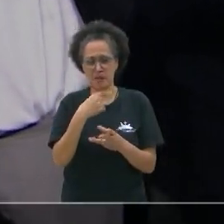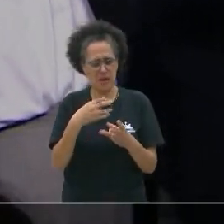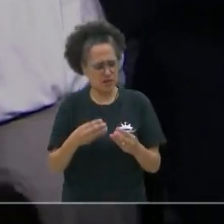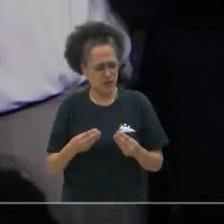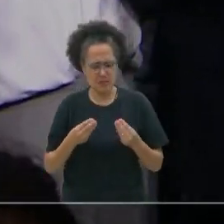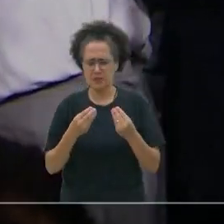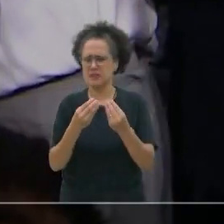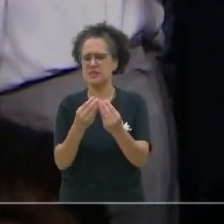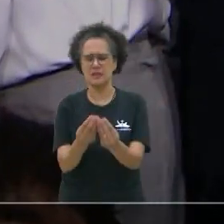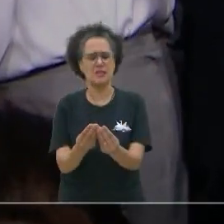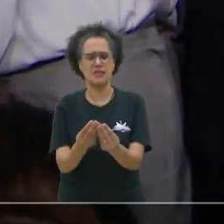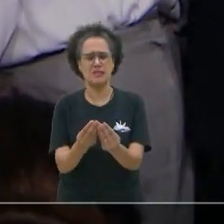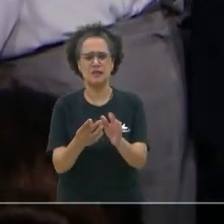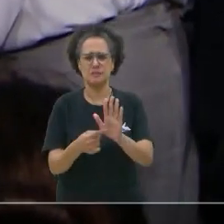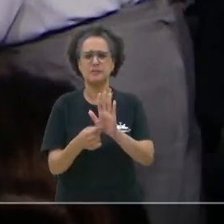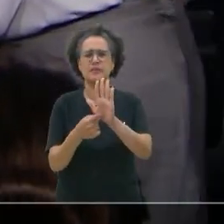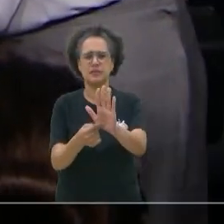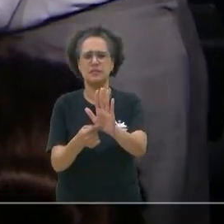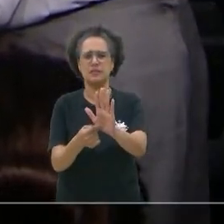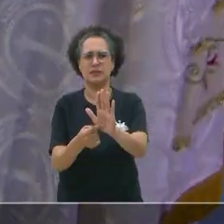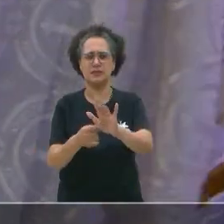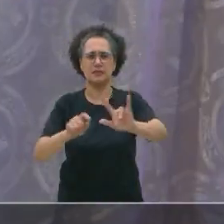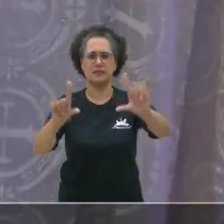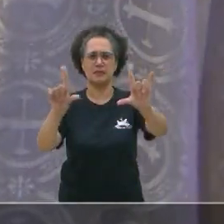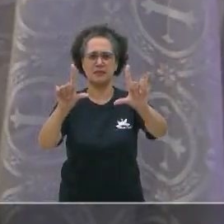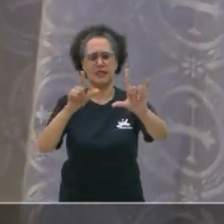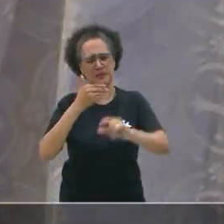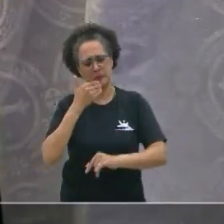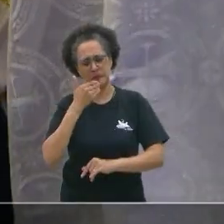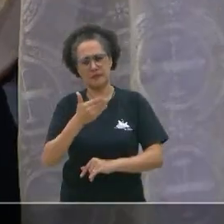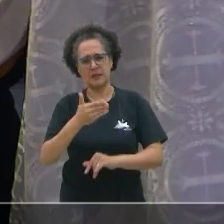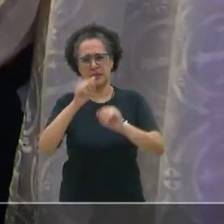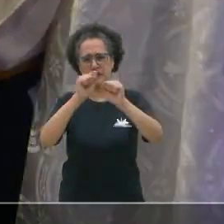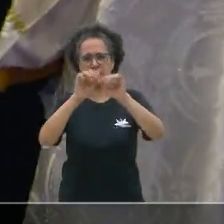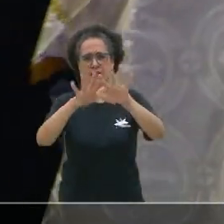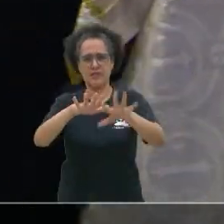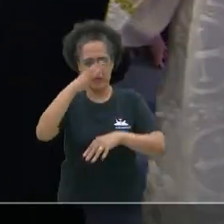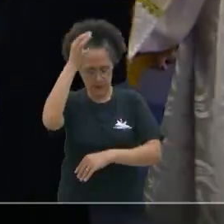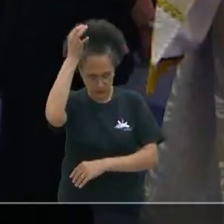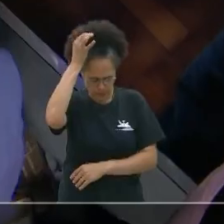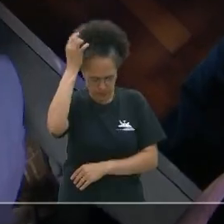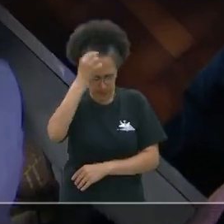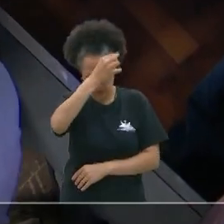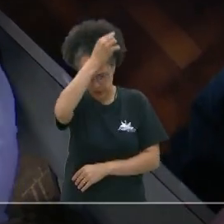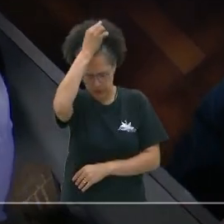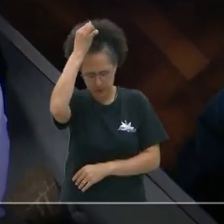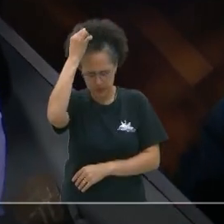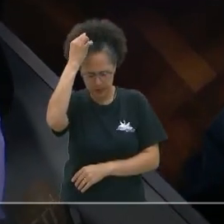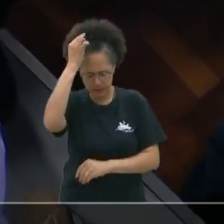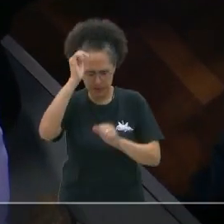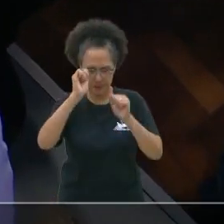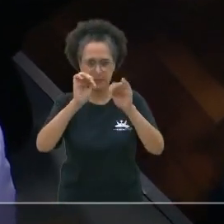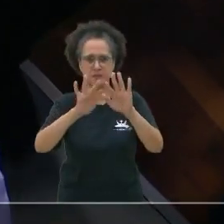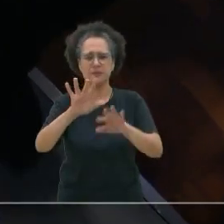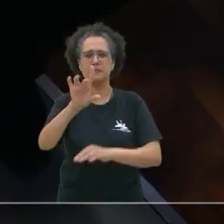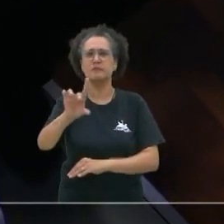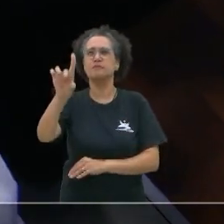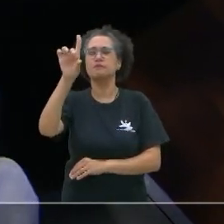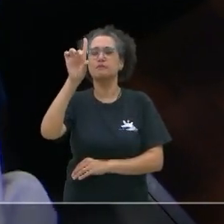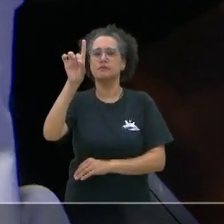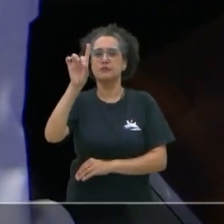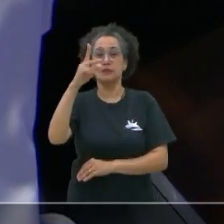for, apresenta diante da TV, pede a graça do Espírito Santo, a bênção de Deus sobre o